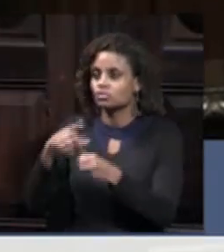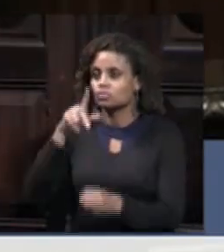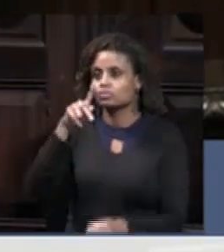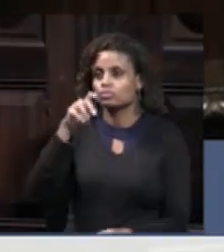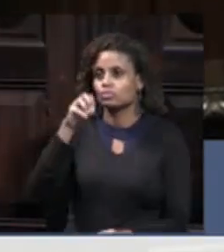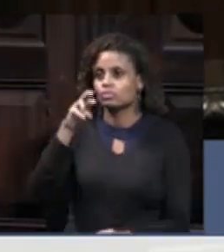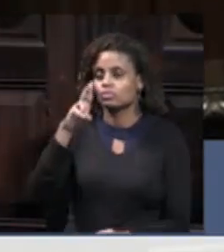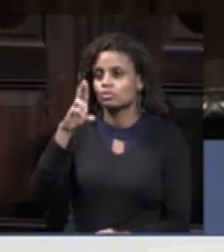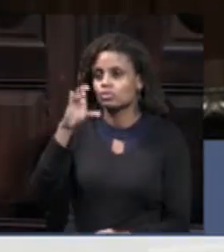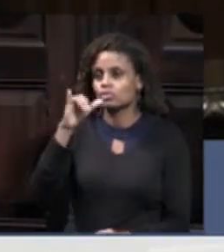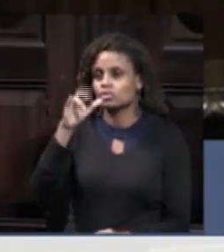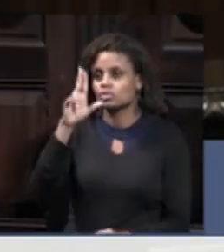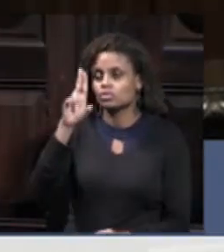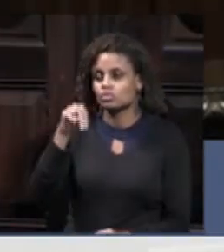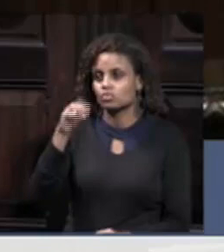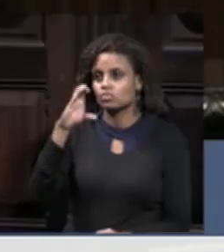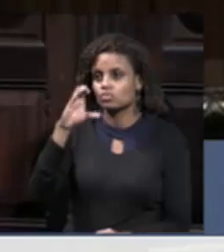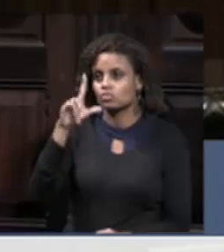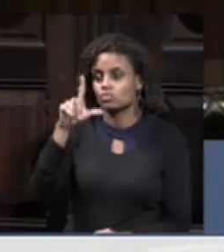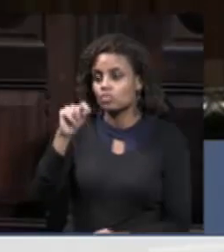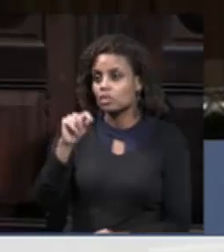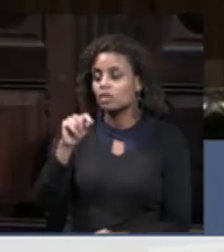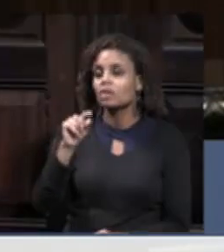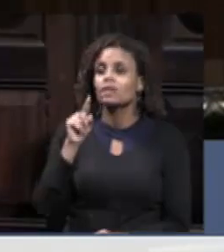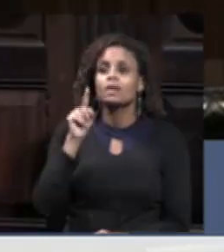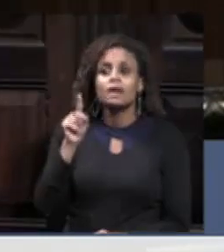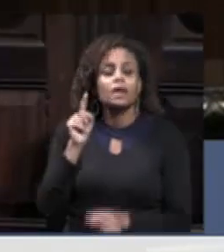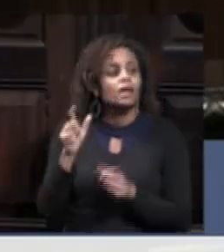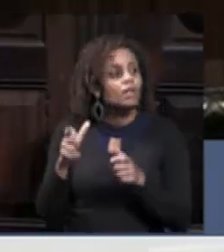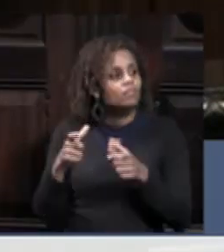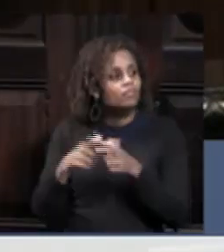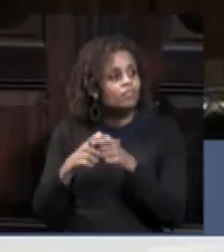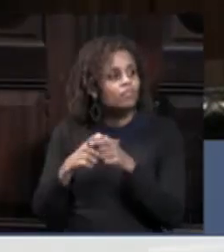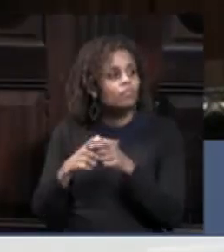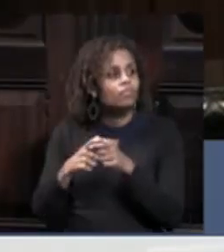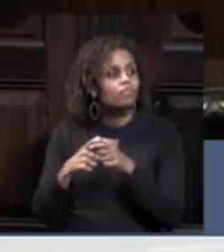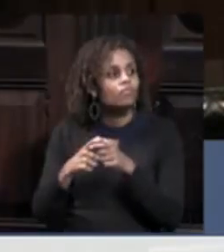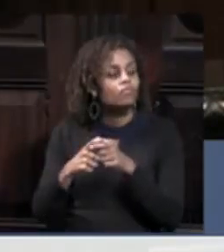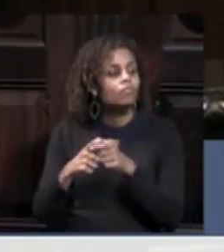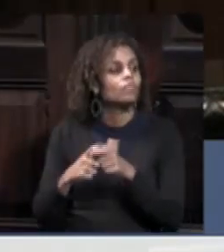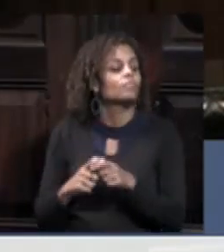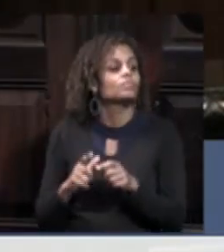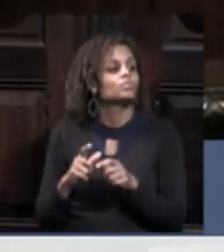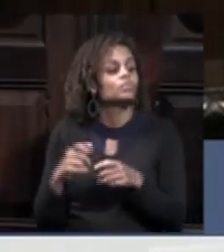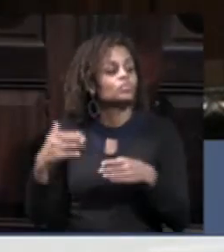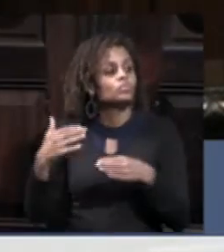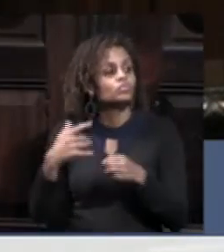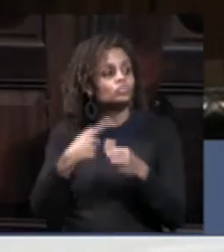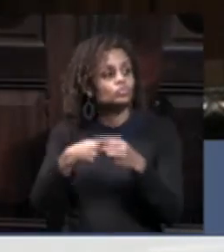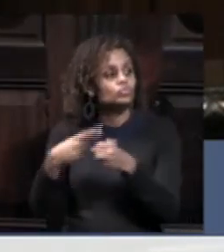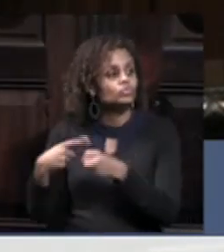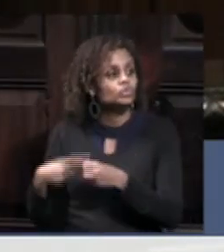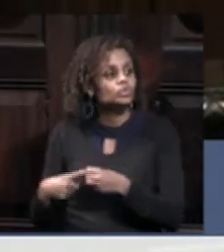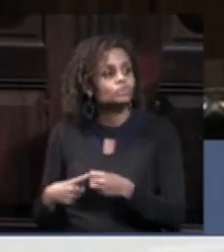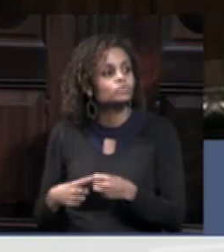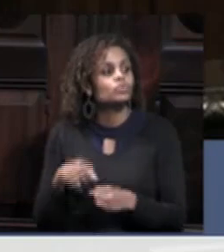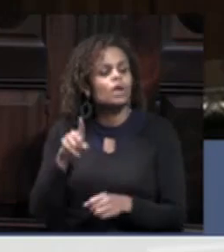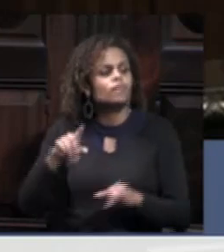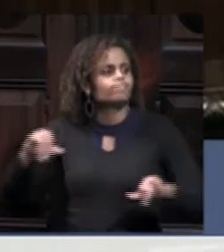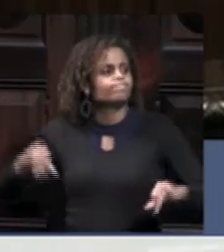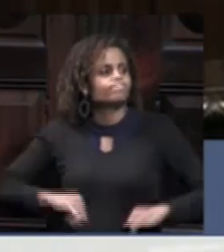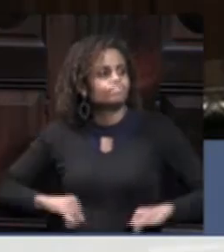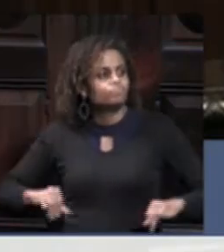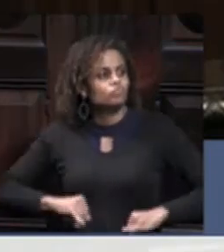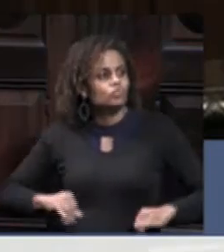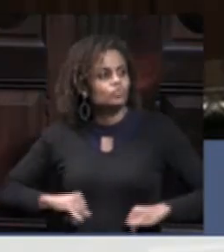essa pequena e charmosa porção, é daí que vem o nome, do noroeste do estado do Rio de Janeiro, que tem sofrido